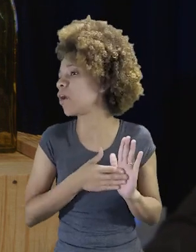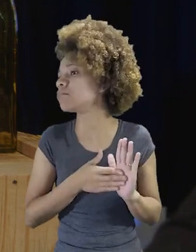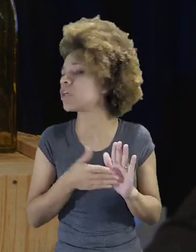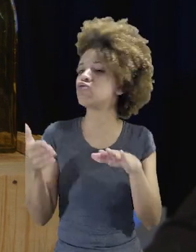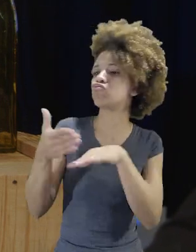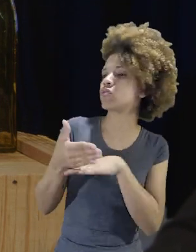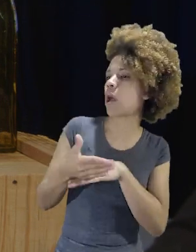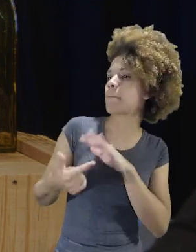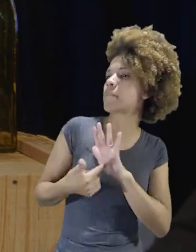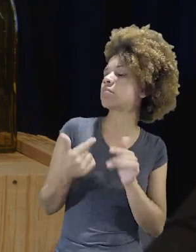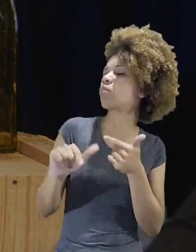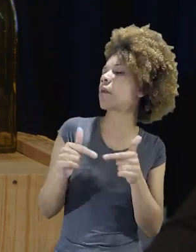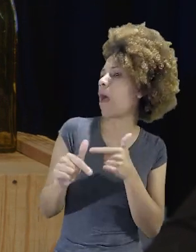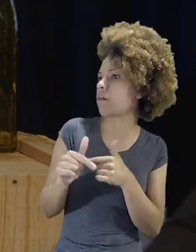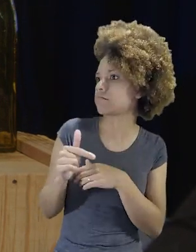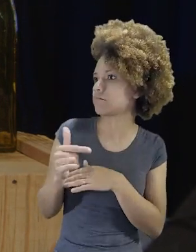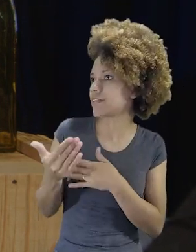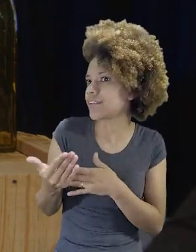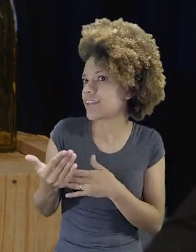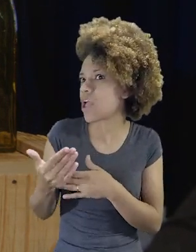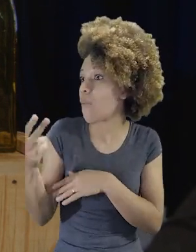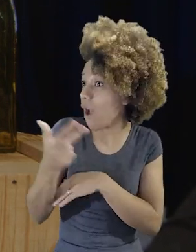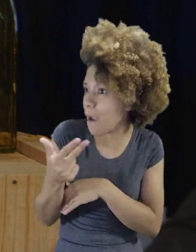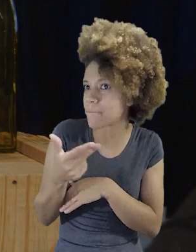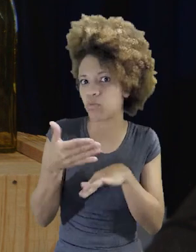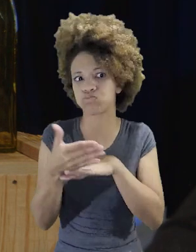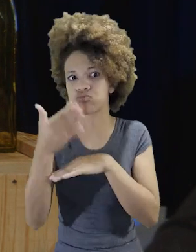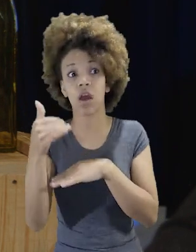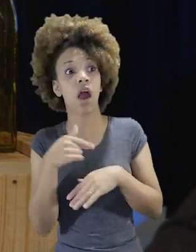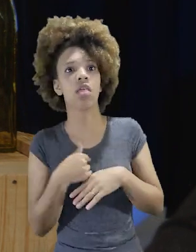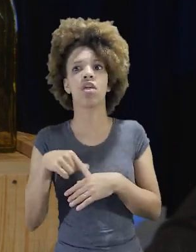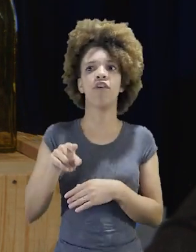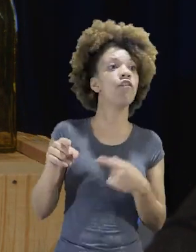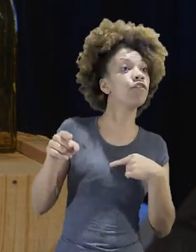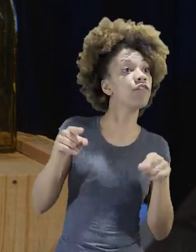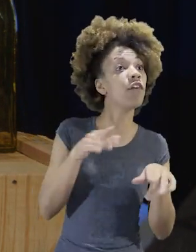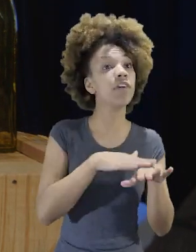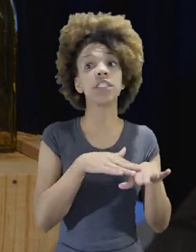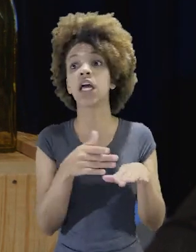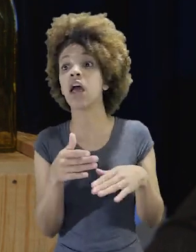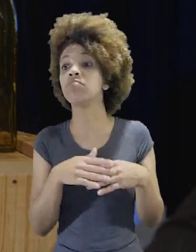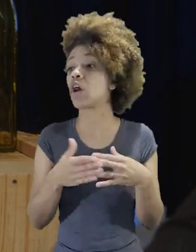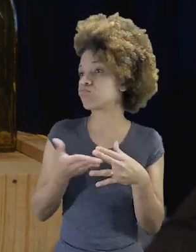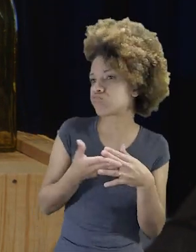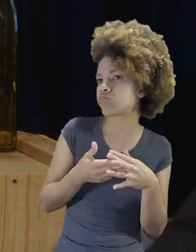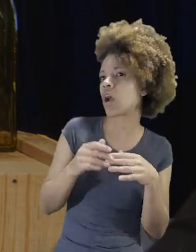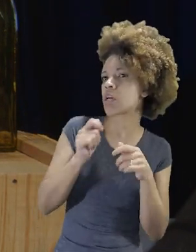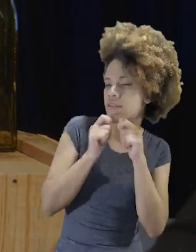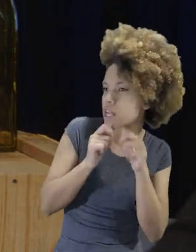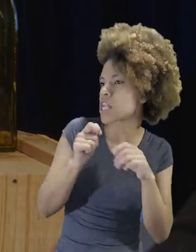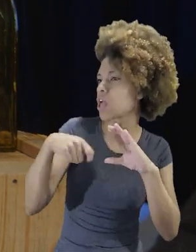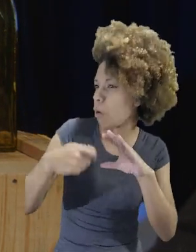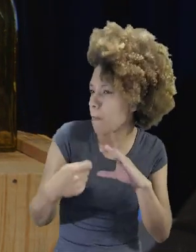aí o rap foi falando então vão aparecer Então vamos fazer comerciais Então vamos fazer isso aqui tudo mais tá ligado E aí foi uma hora